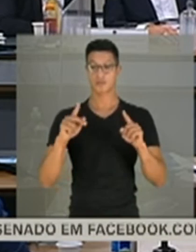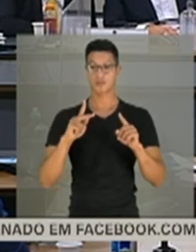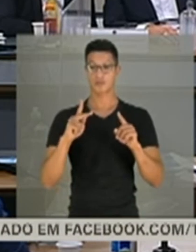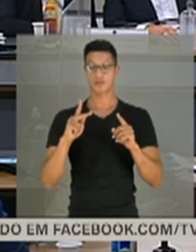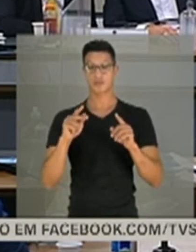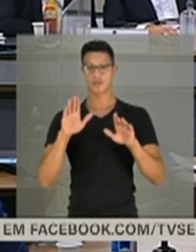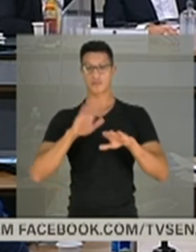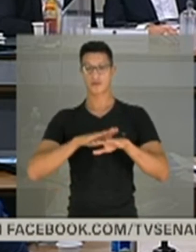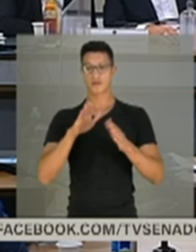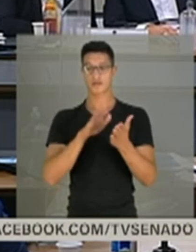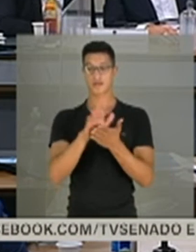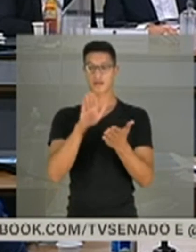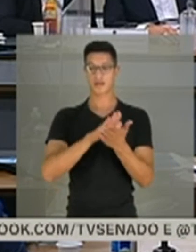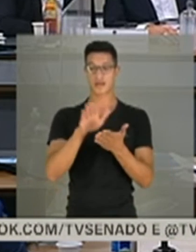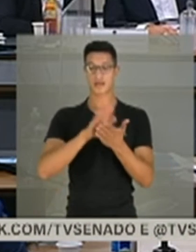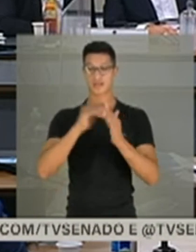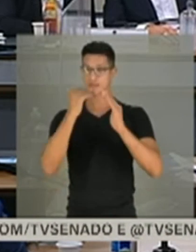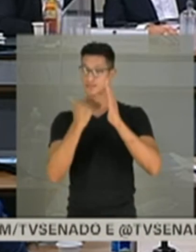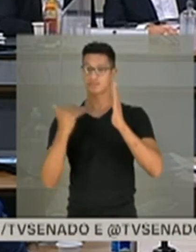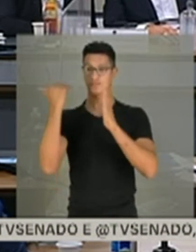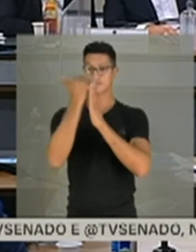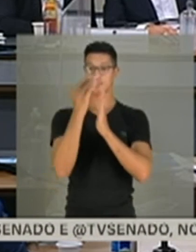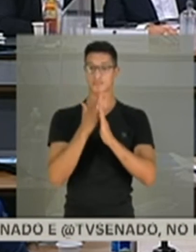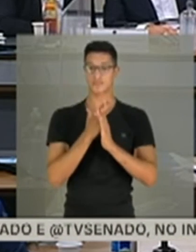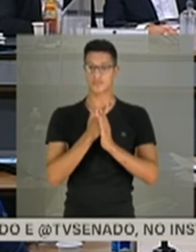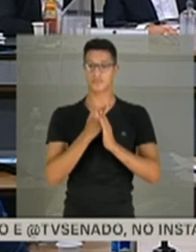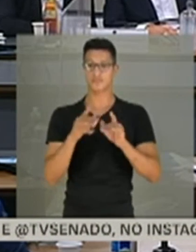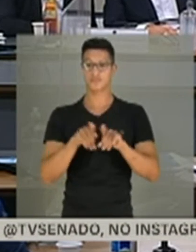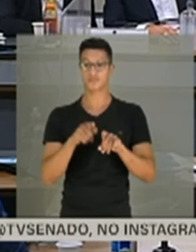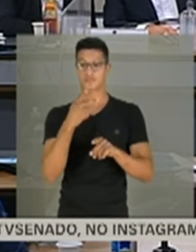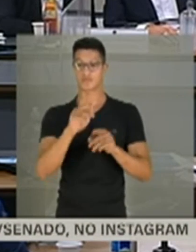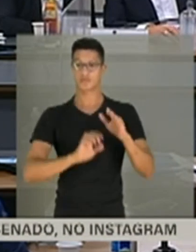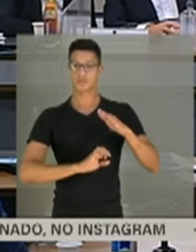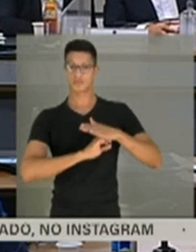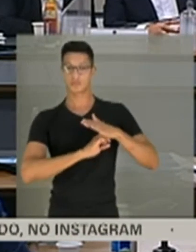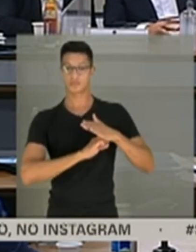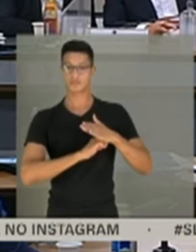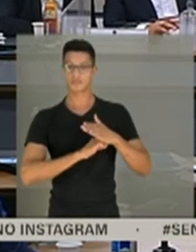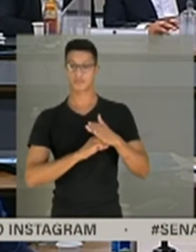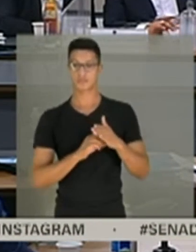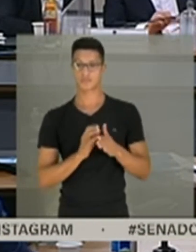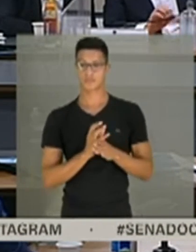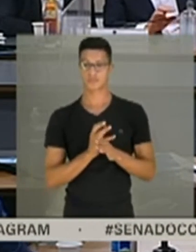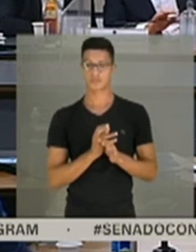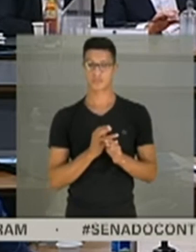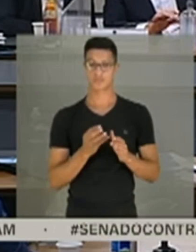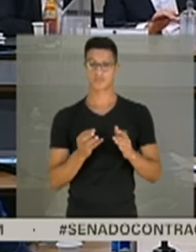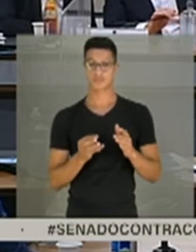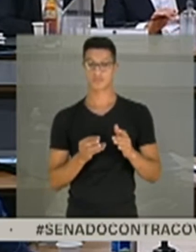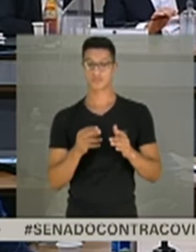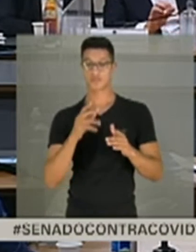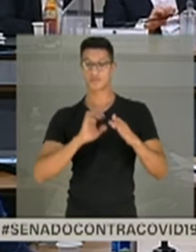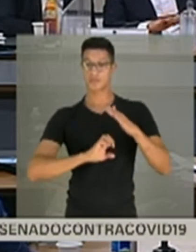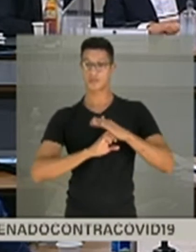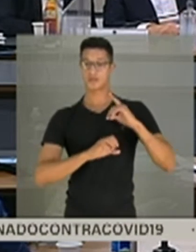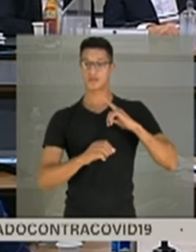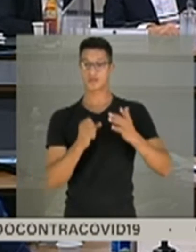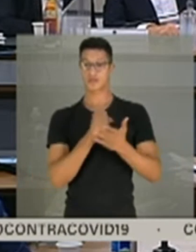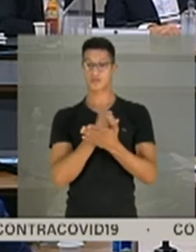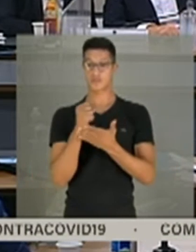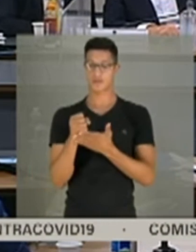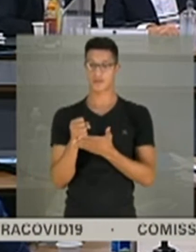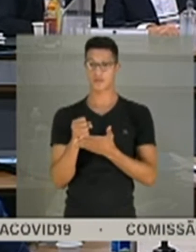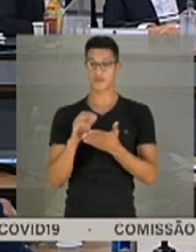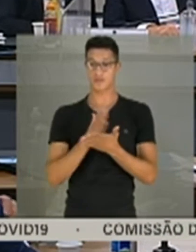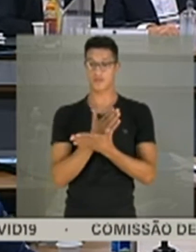realiza gastos vultosos. Além de suas empresas terem